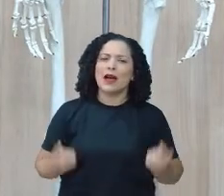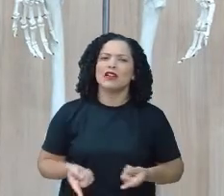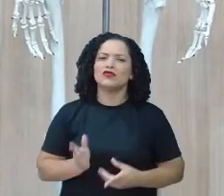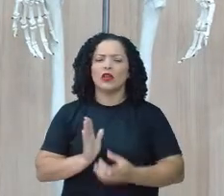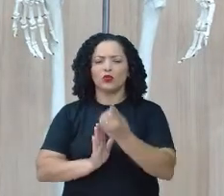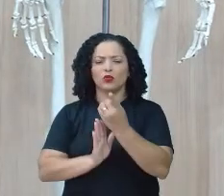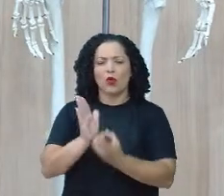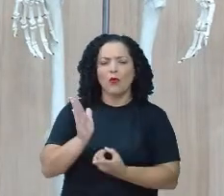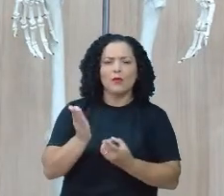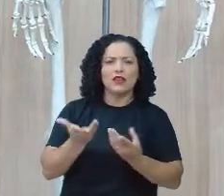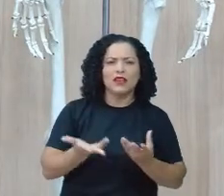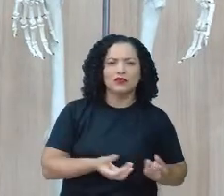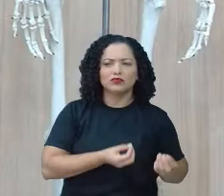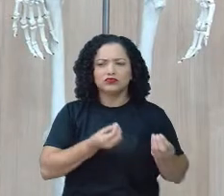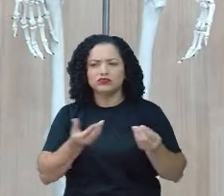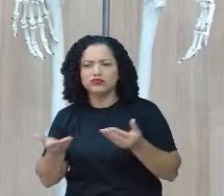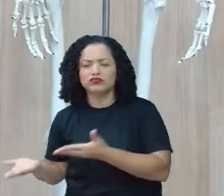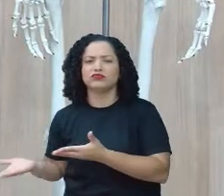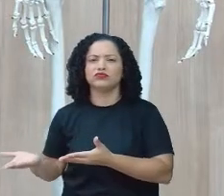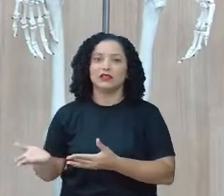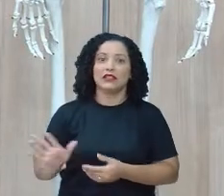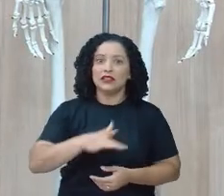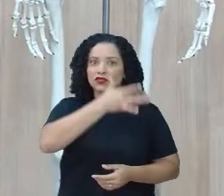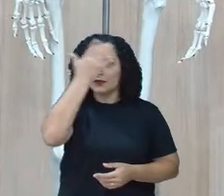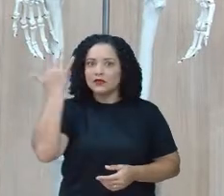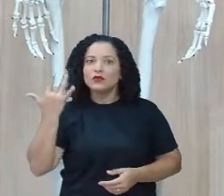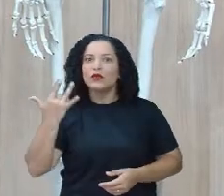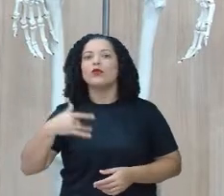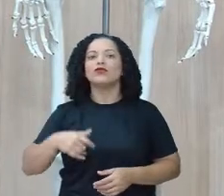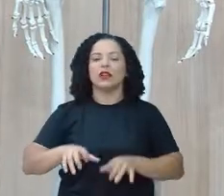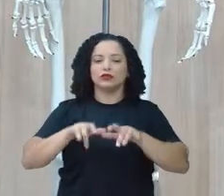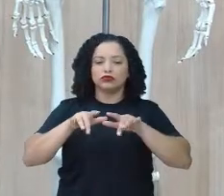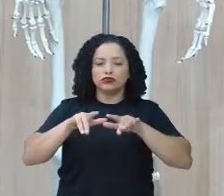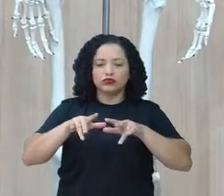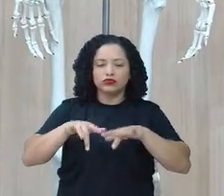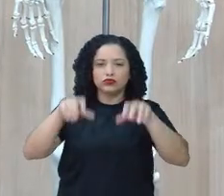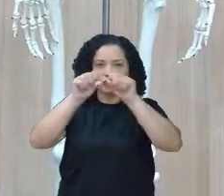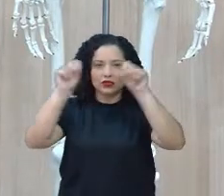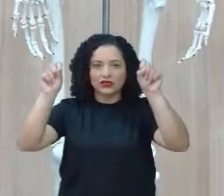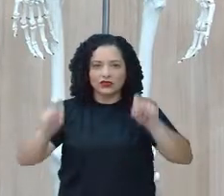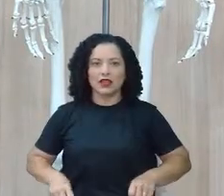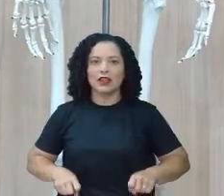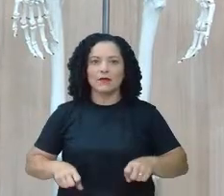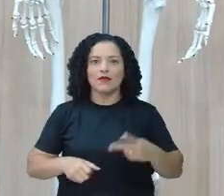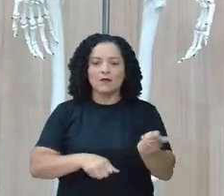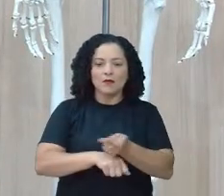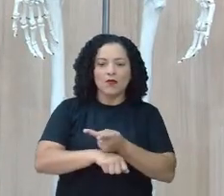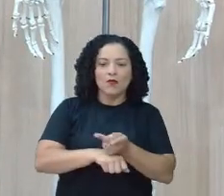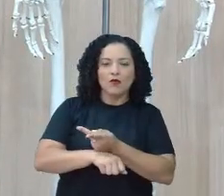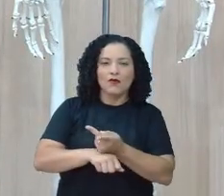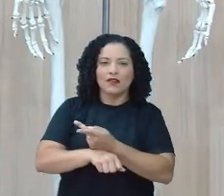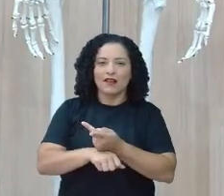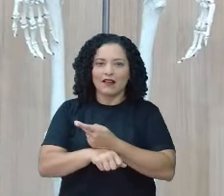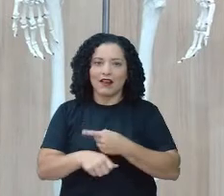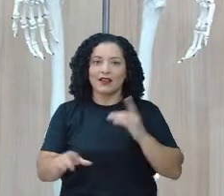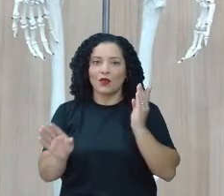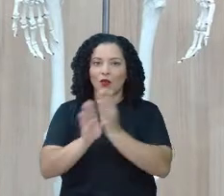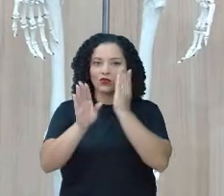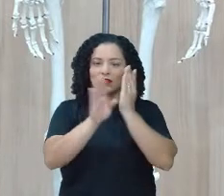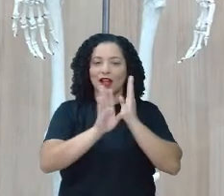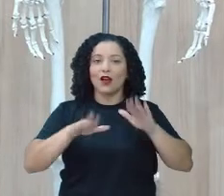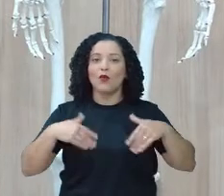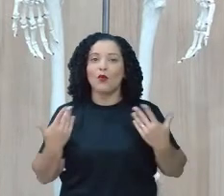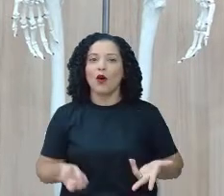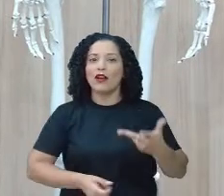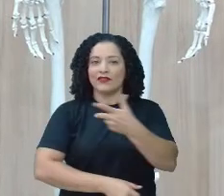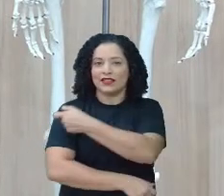documento, que lá os agentes de saúde vão tentar encontrar no sistema o nome de vocês e ver também ali qual é a vacina